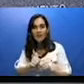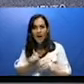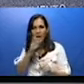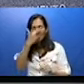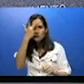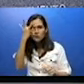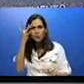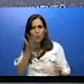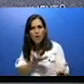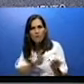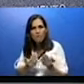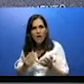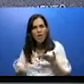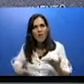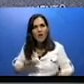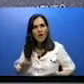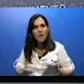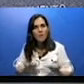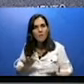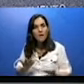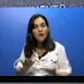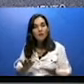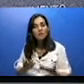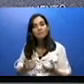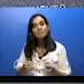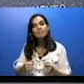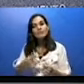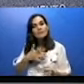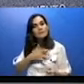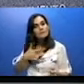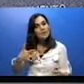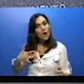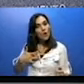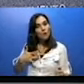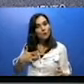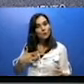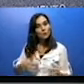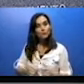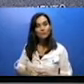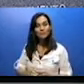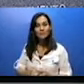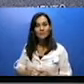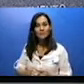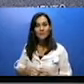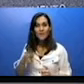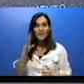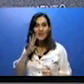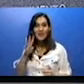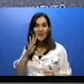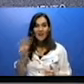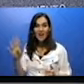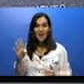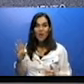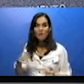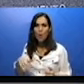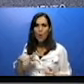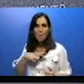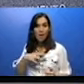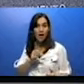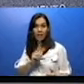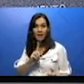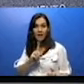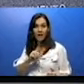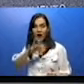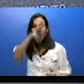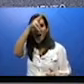tratamento bem cuidar da saúde e é um hospital público olha só que legal então a